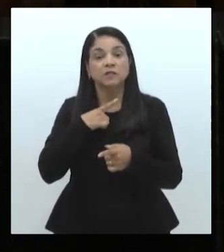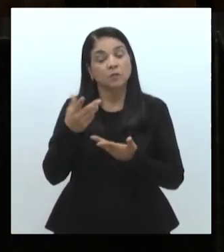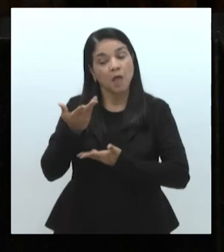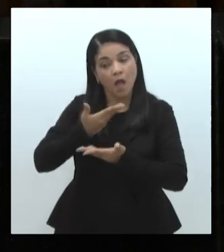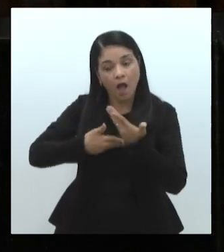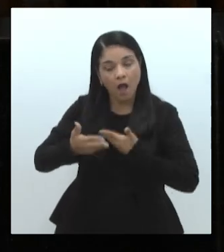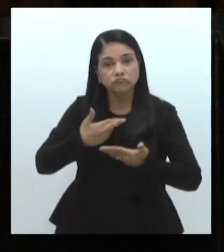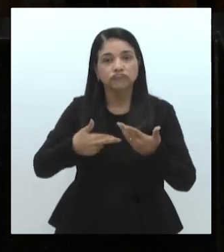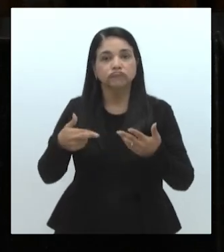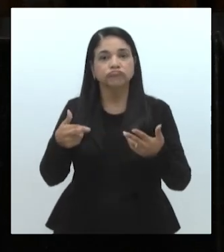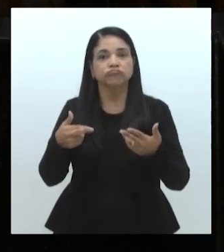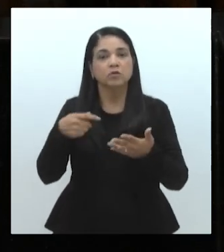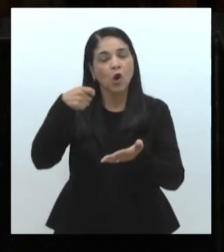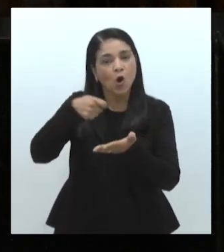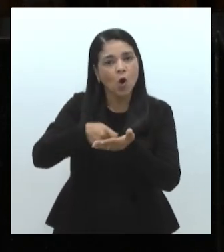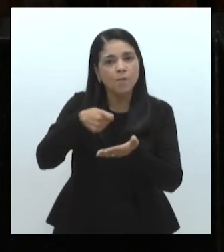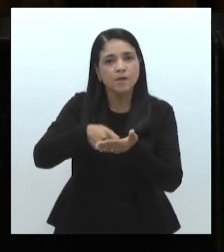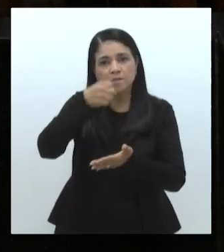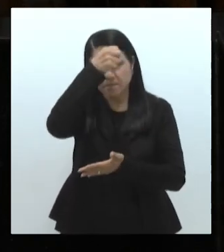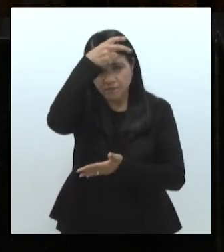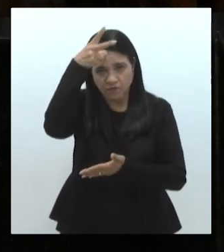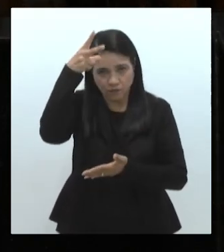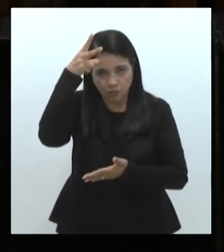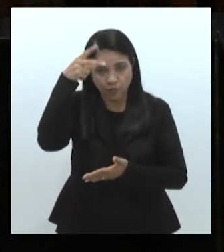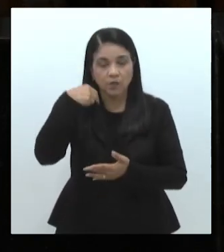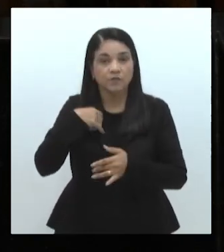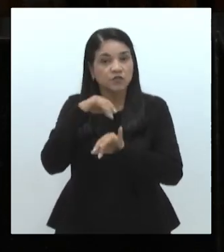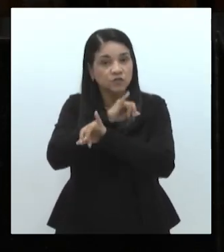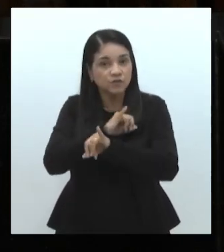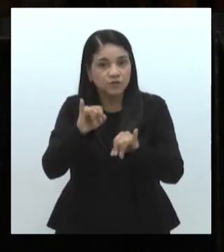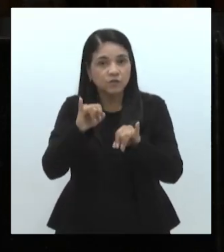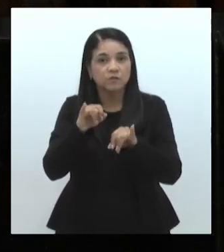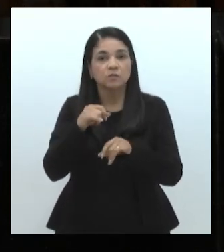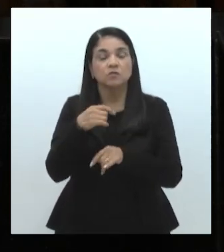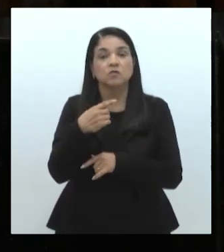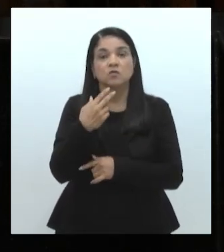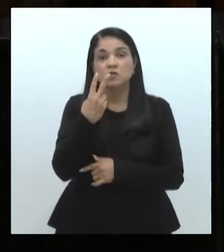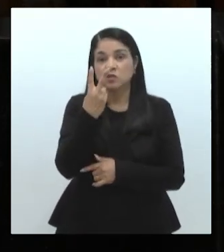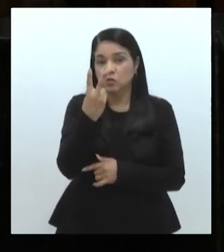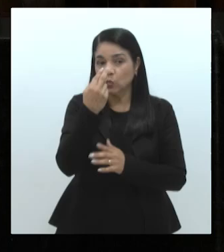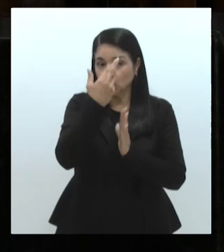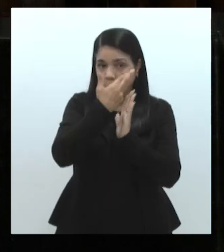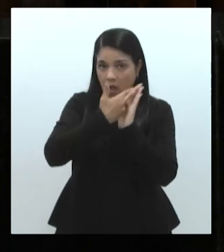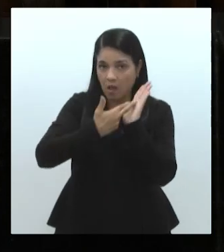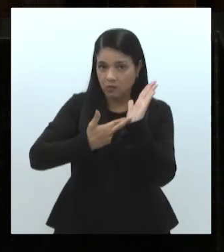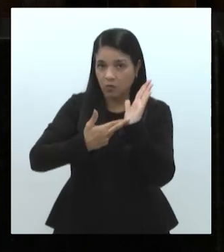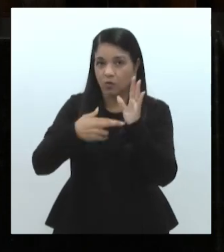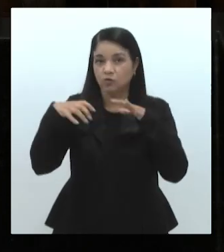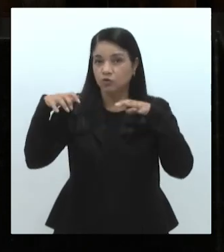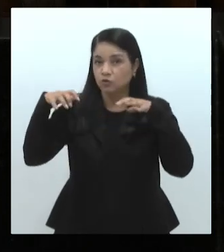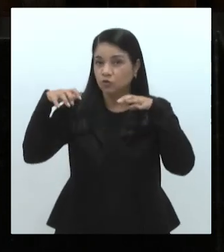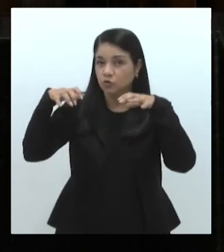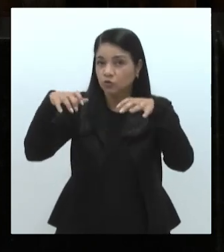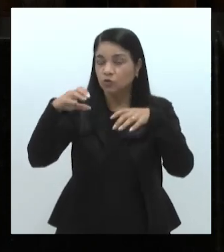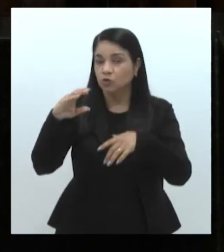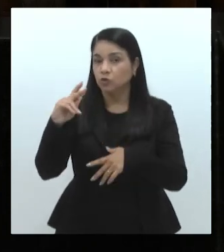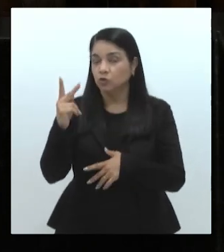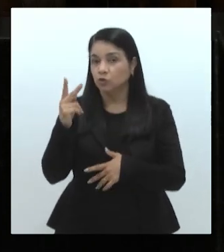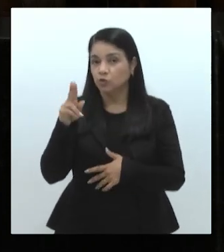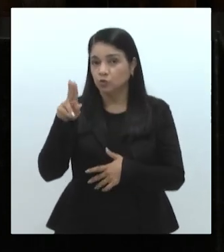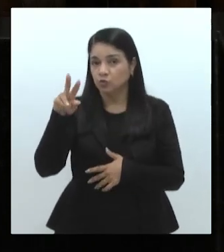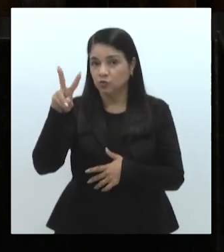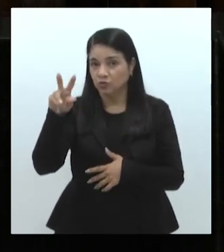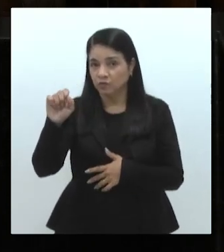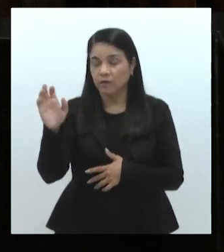articulação e cobrança com as prefeituras. Nós divulgamos o nosso segundo relatório Chuvas, Cidades e Prevenção, no